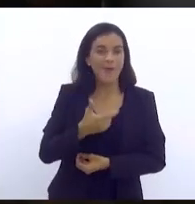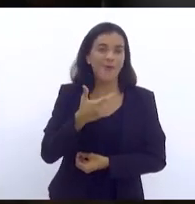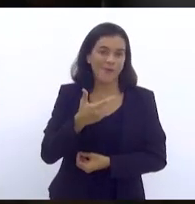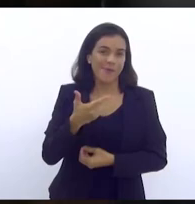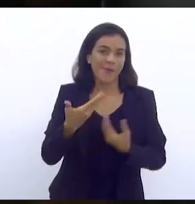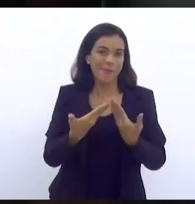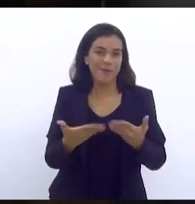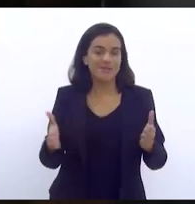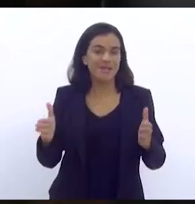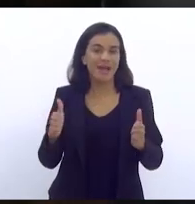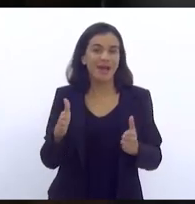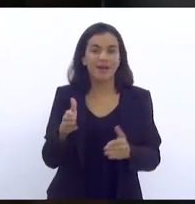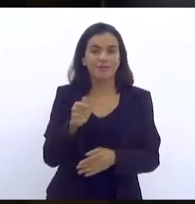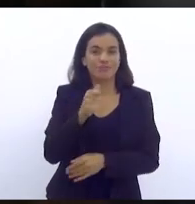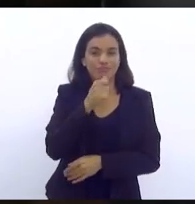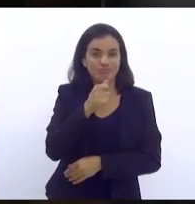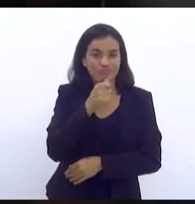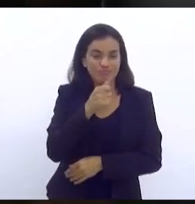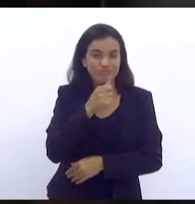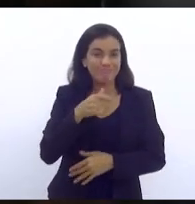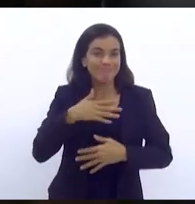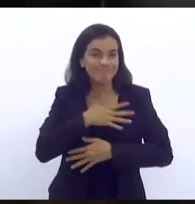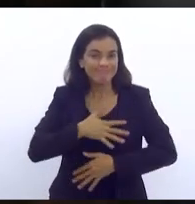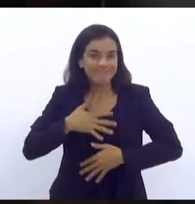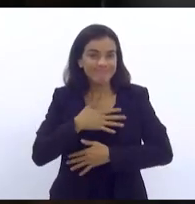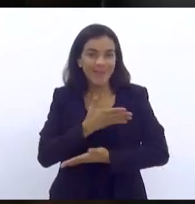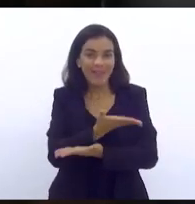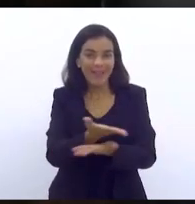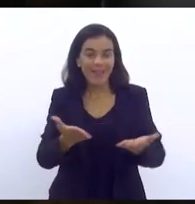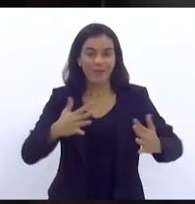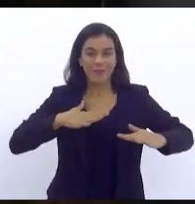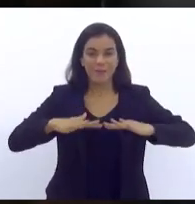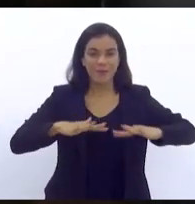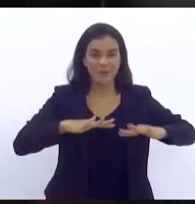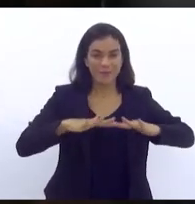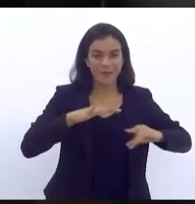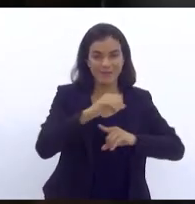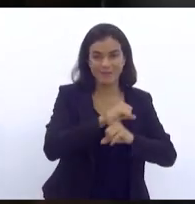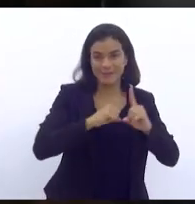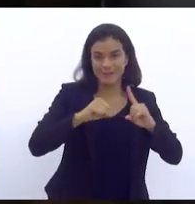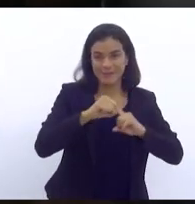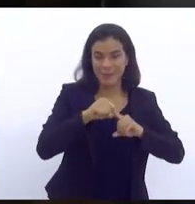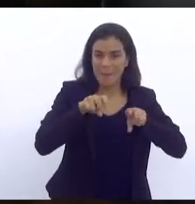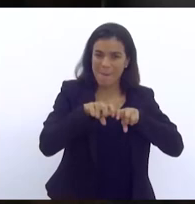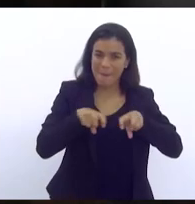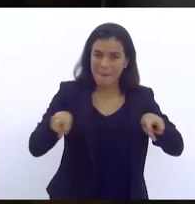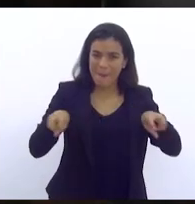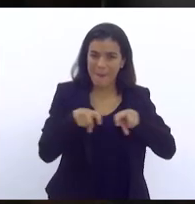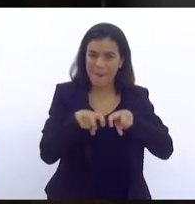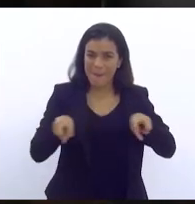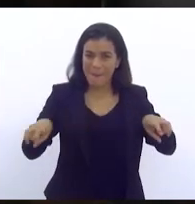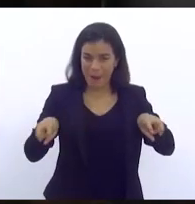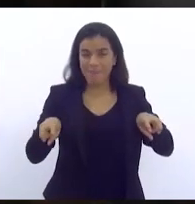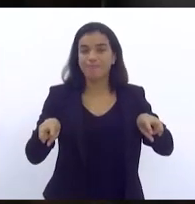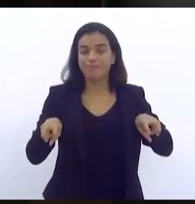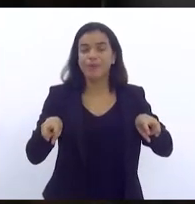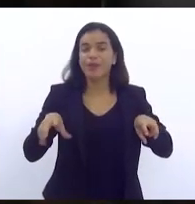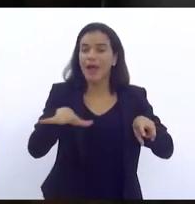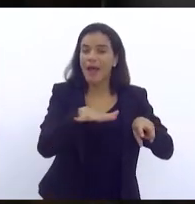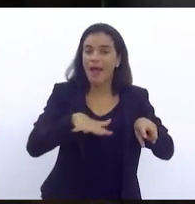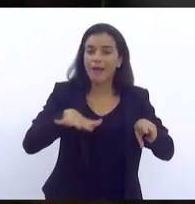sem saudar a todos os movimentos sociais presentes aqui que ocupam diariamente Os territórios